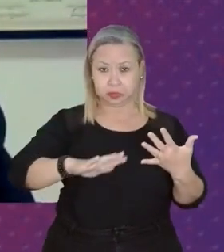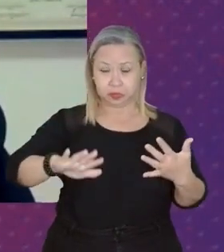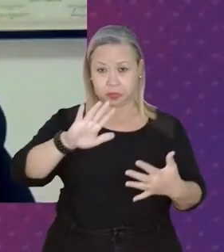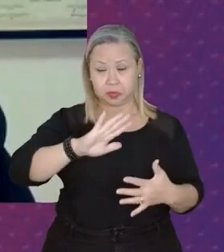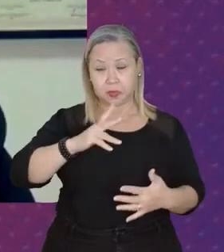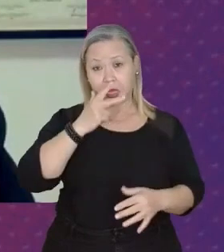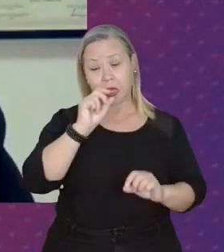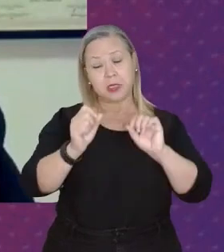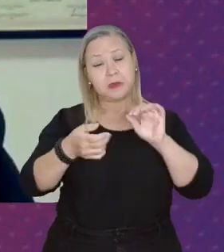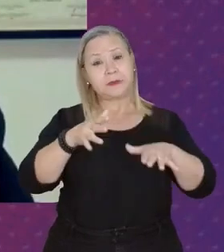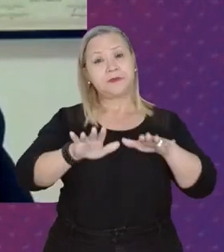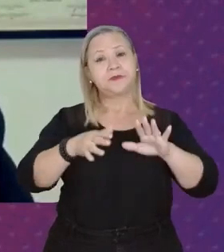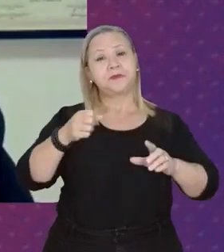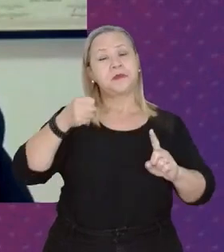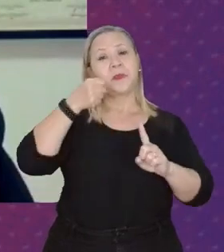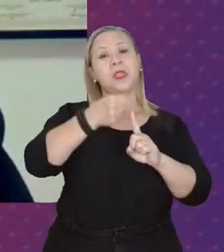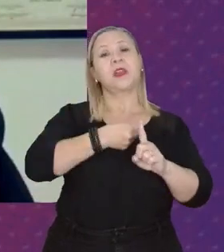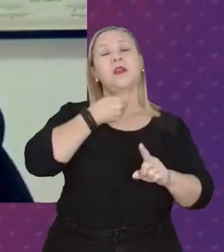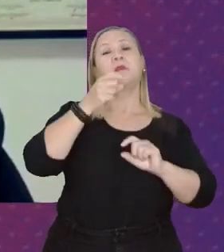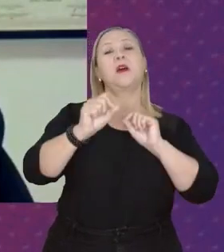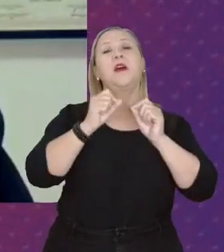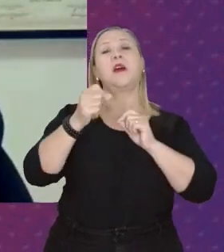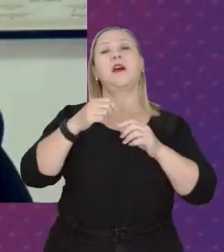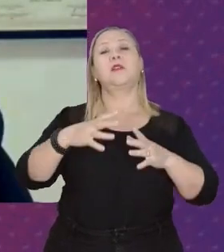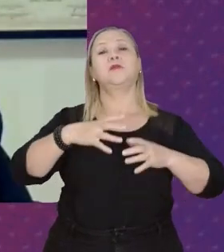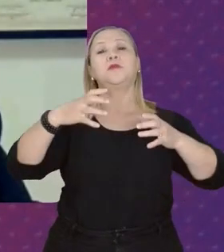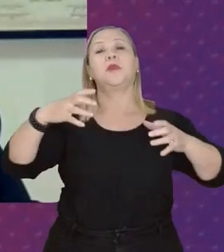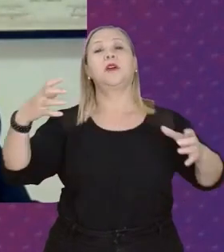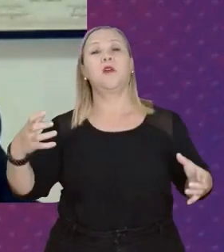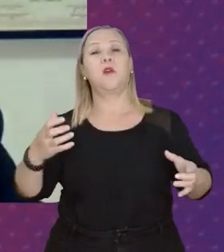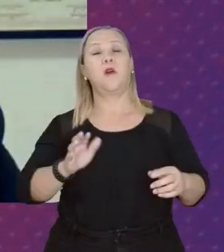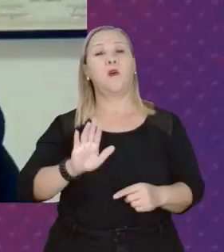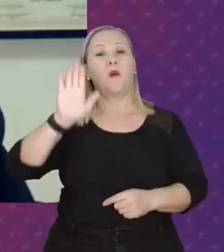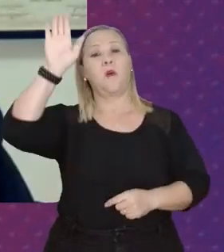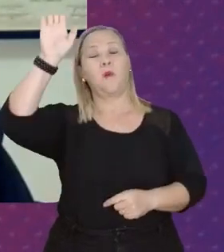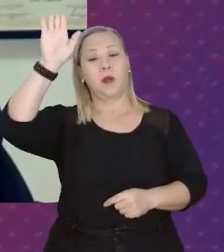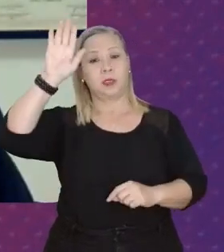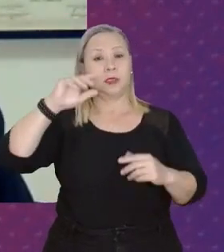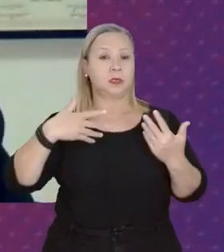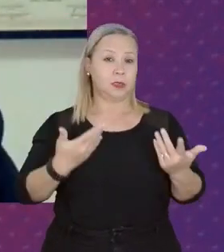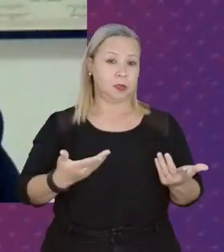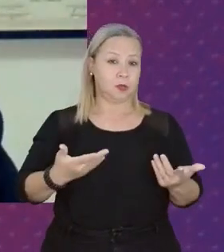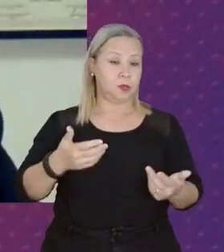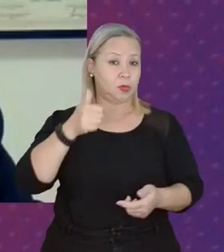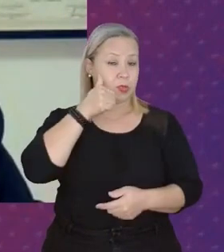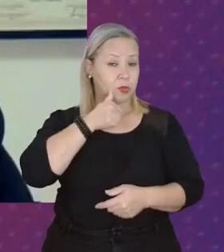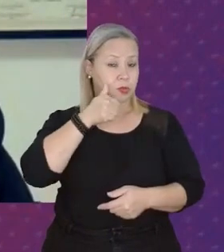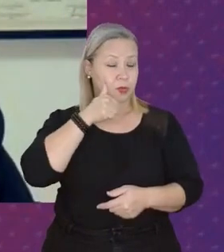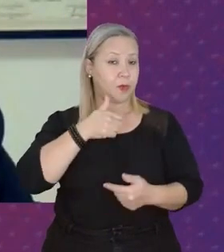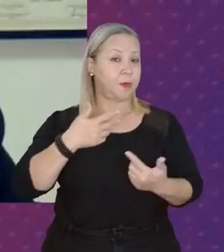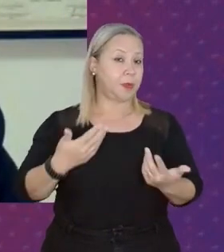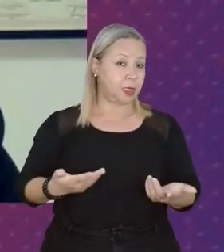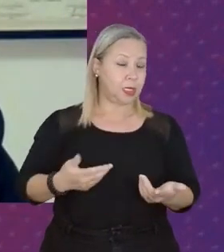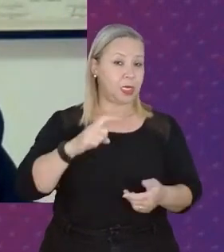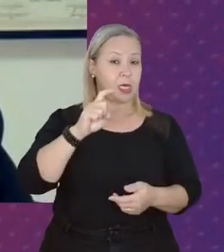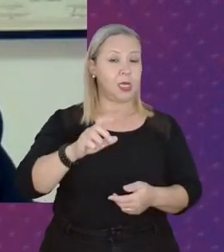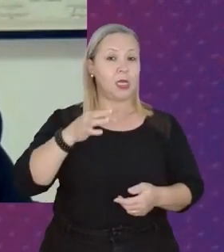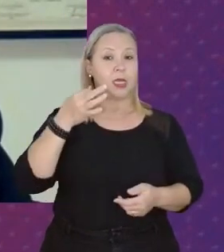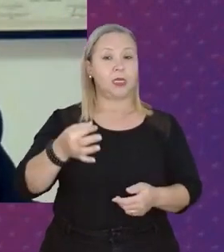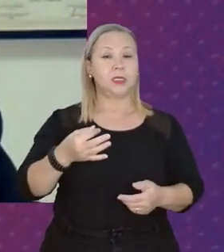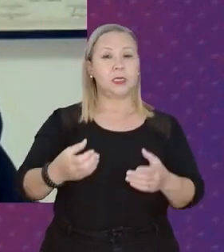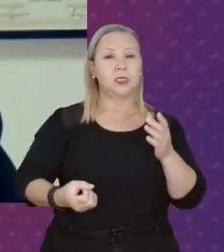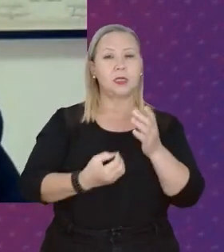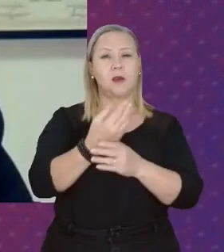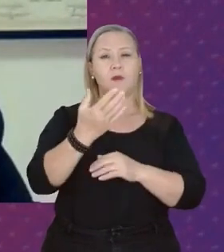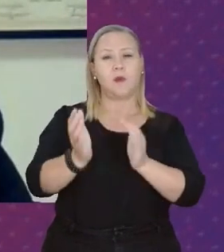que talvez o impacto maior aí para as candidaturas femininas seja na formação da